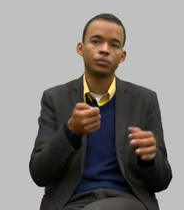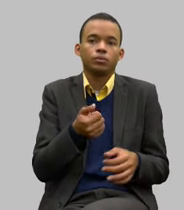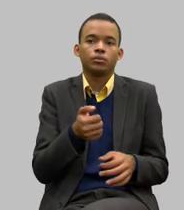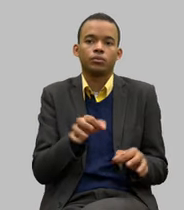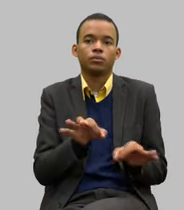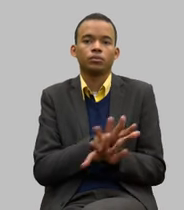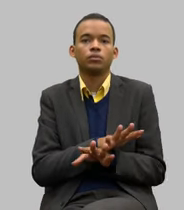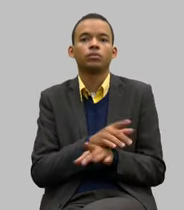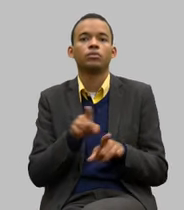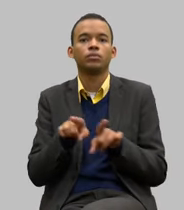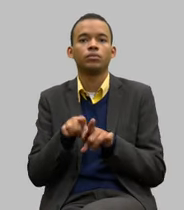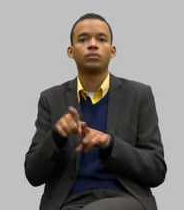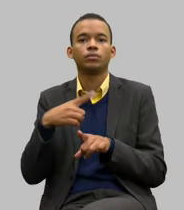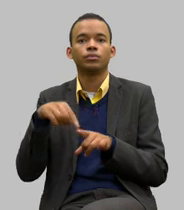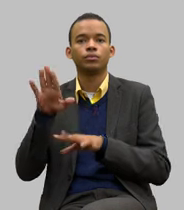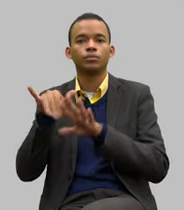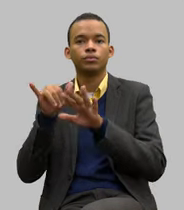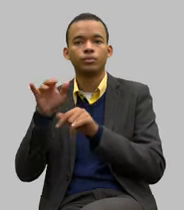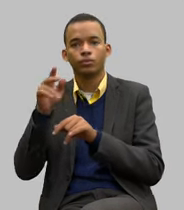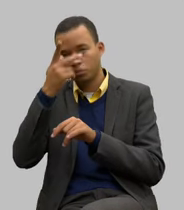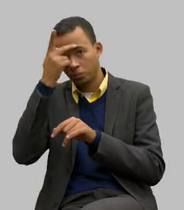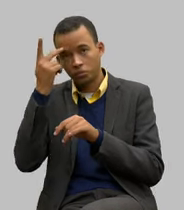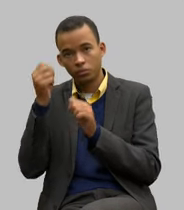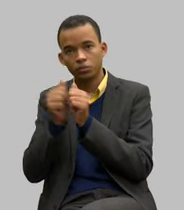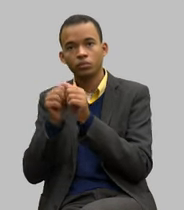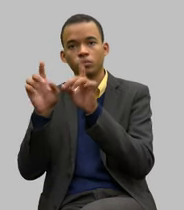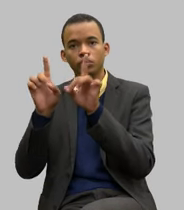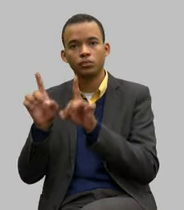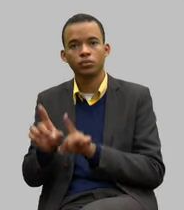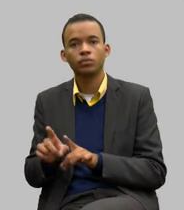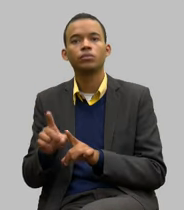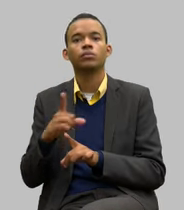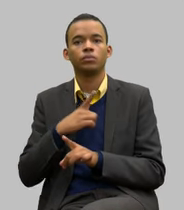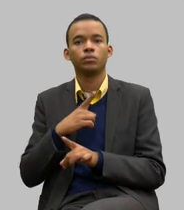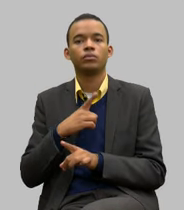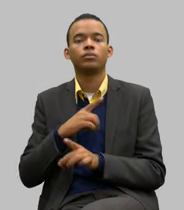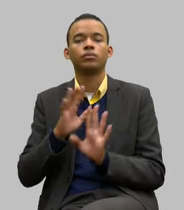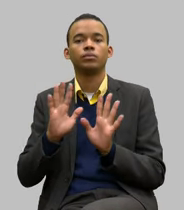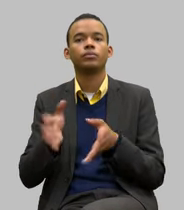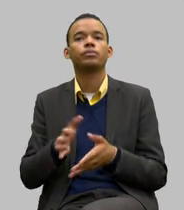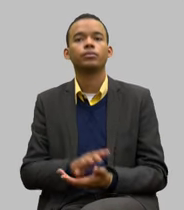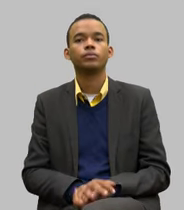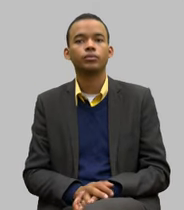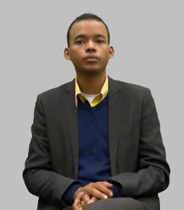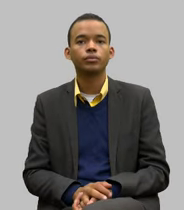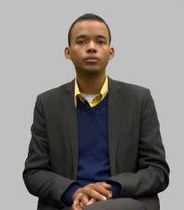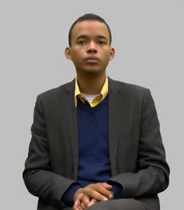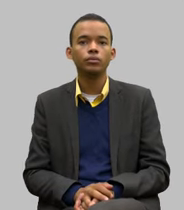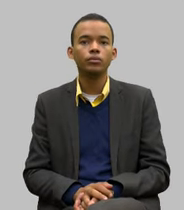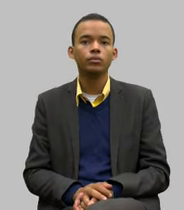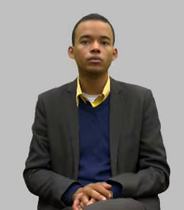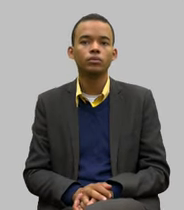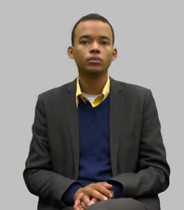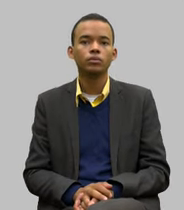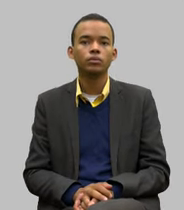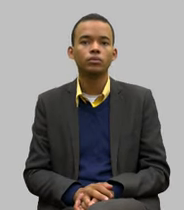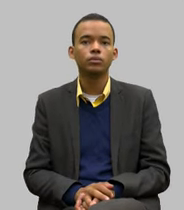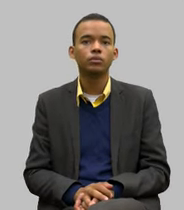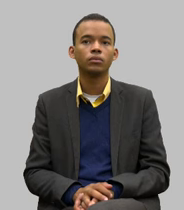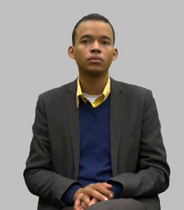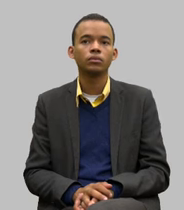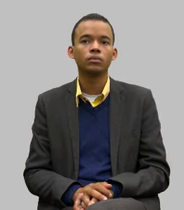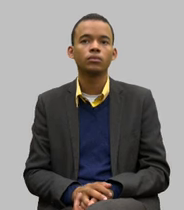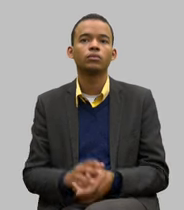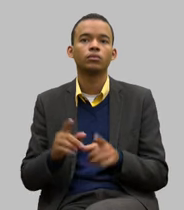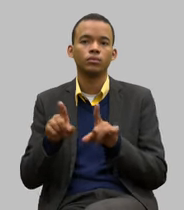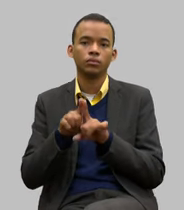pcds e a última leva vai ser chamada agora nesses próximos dias no na no sócio educativo Nós oferecemos